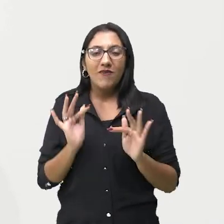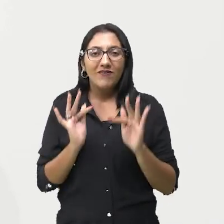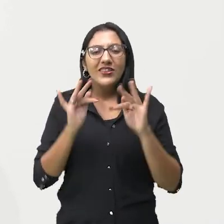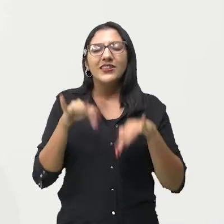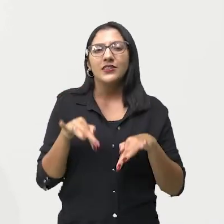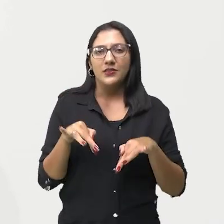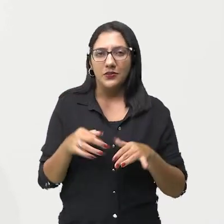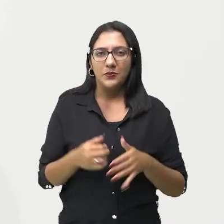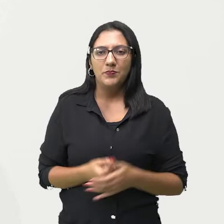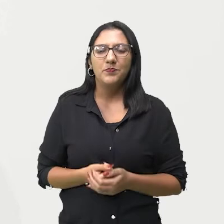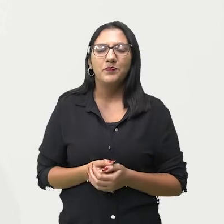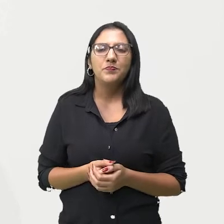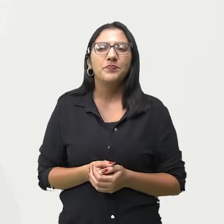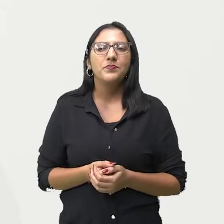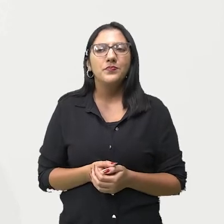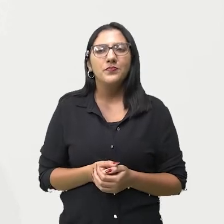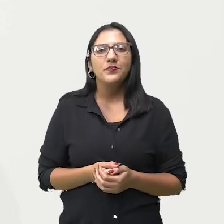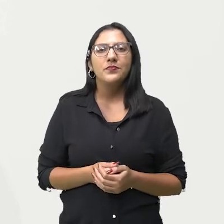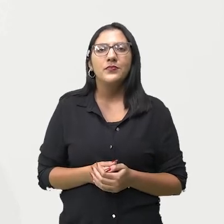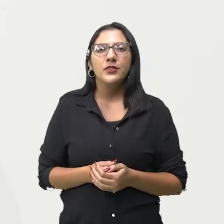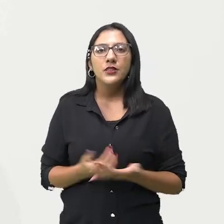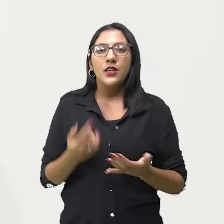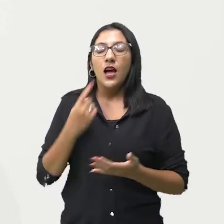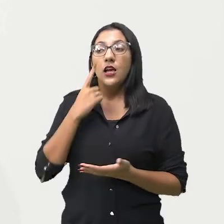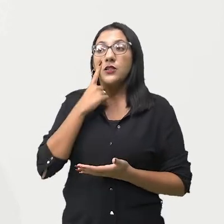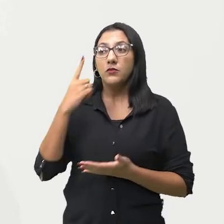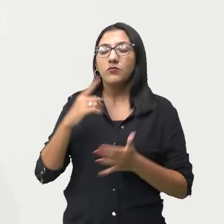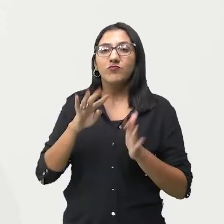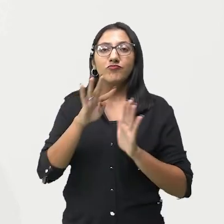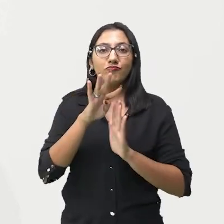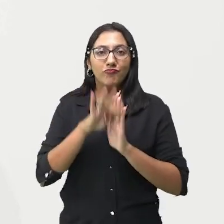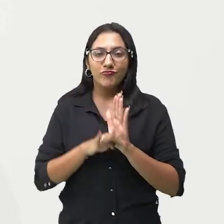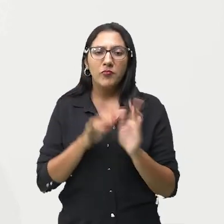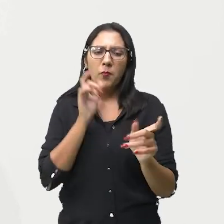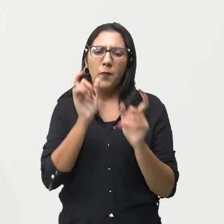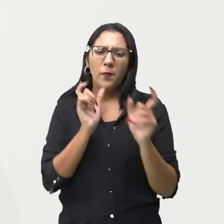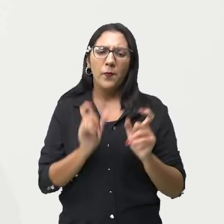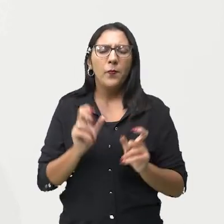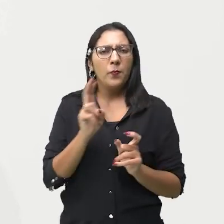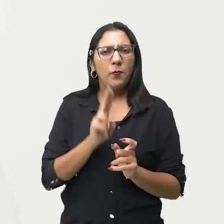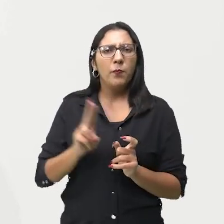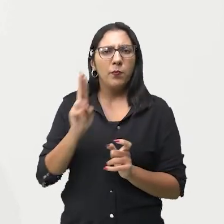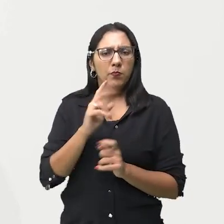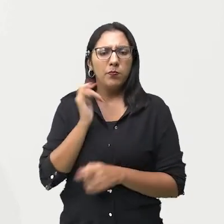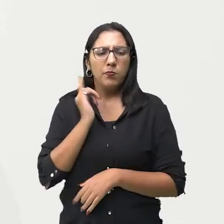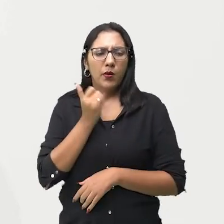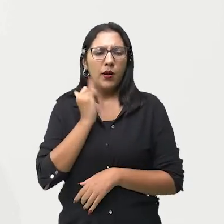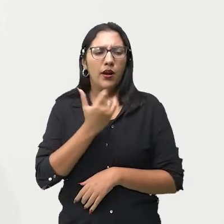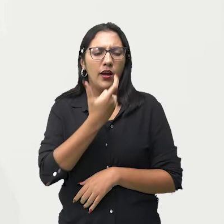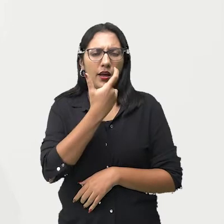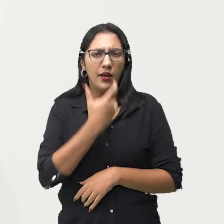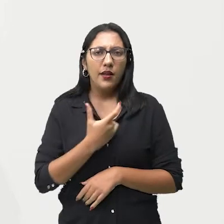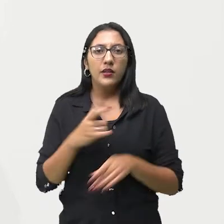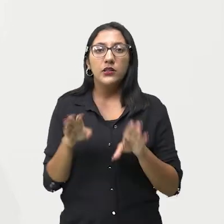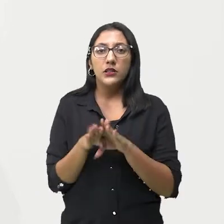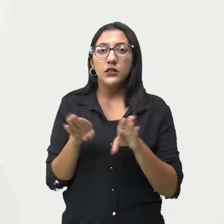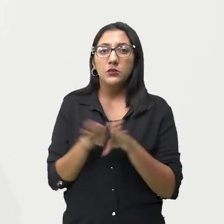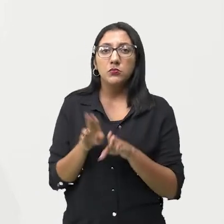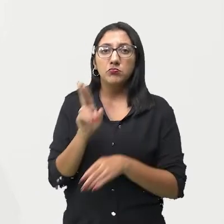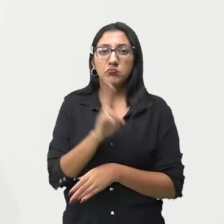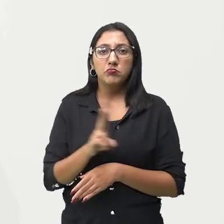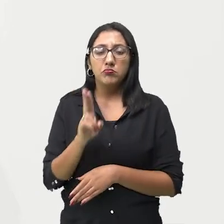concluído, tá bom? E aí, essas formas verbais que estão na fala do narrador e que estão no